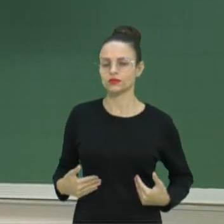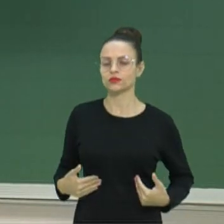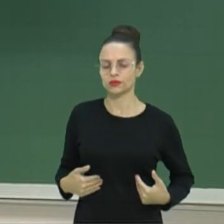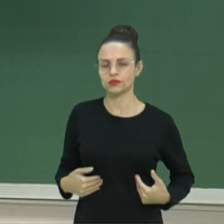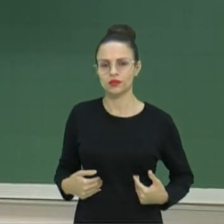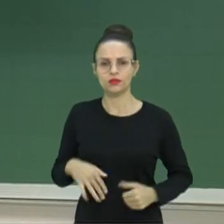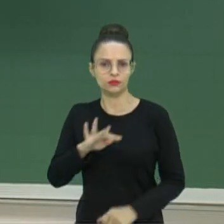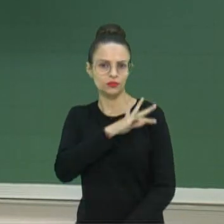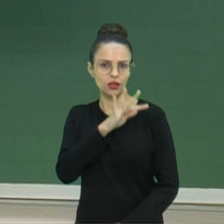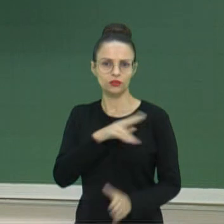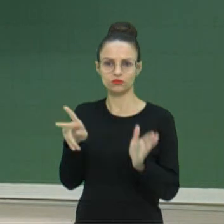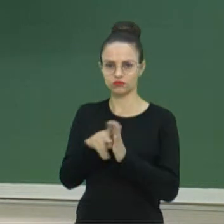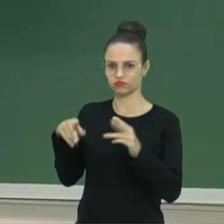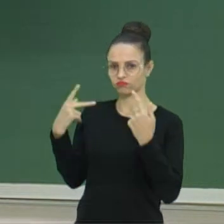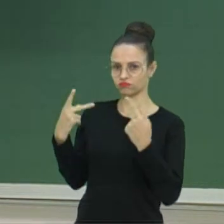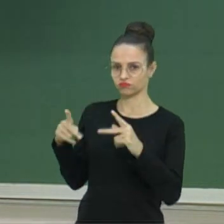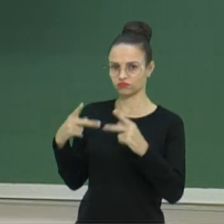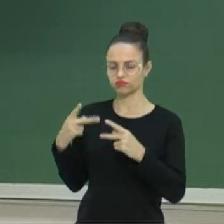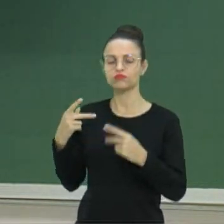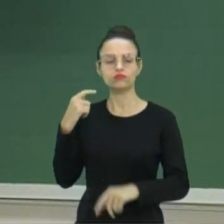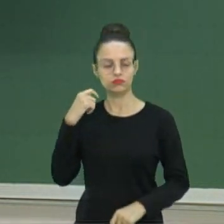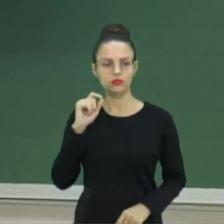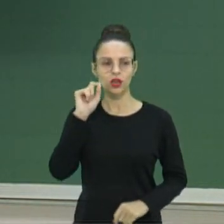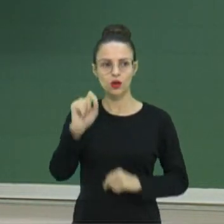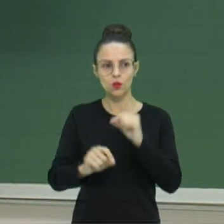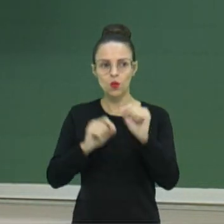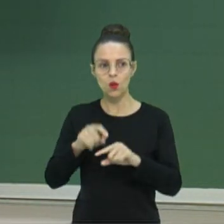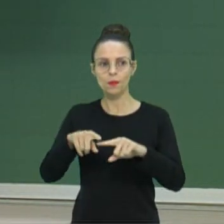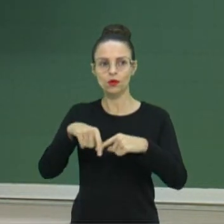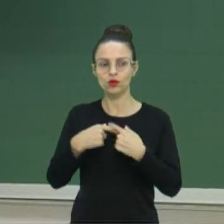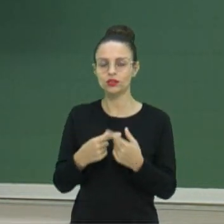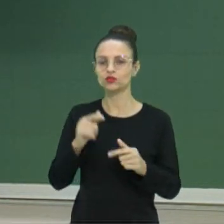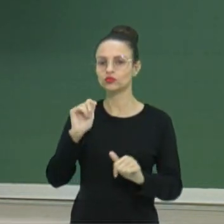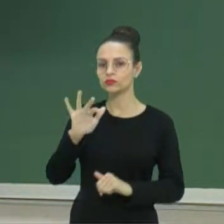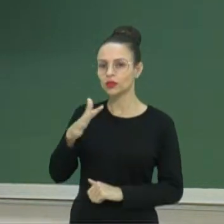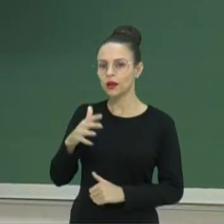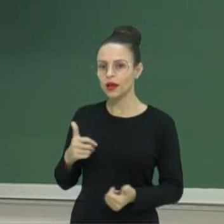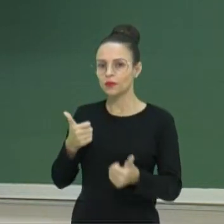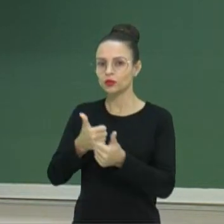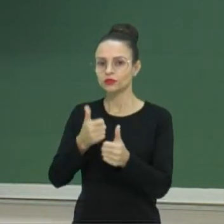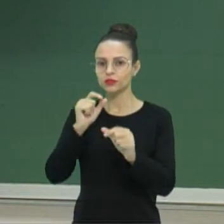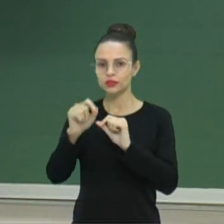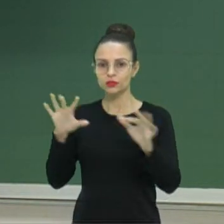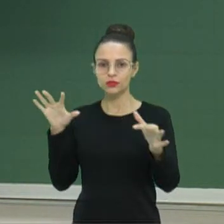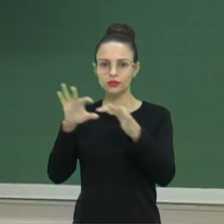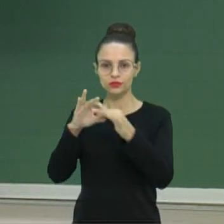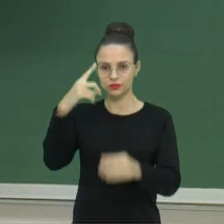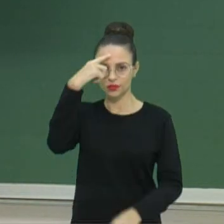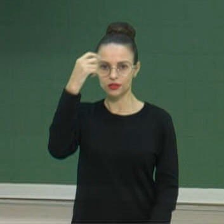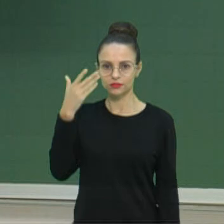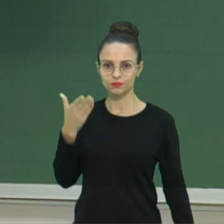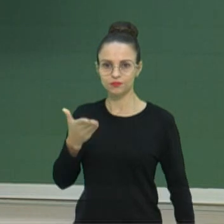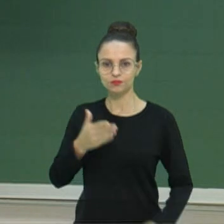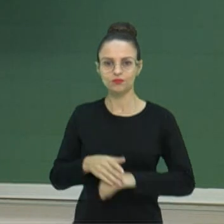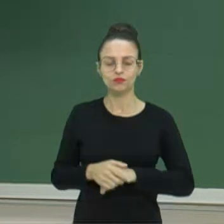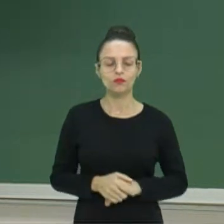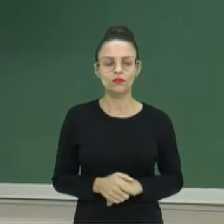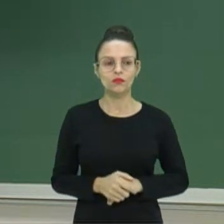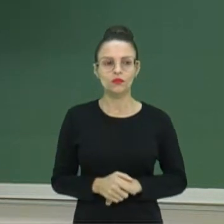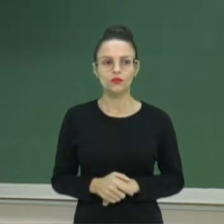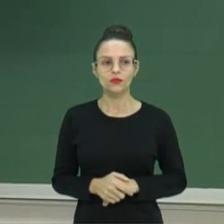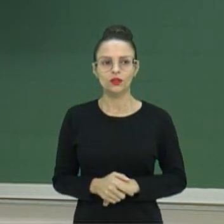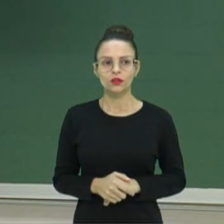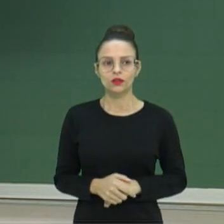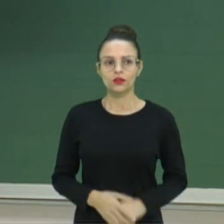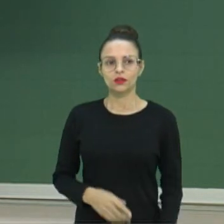É algumas técnicas que eles acabam fazendo isso. Por isso que ele fez uma aproximação com essa ideia aqui, ok? Gente,